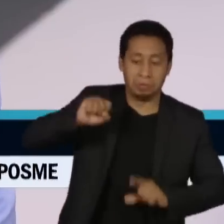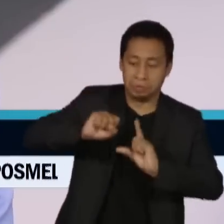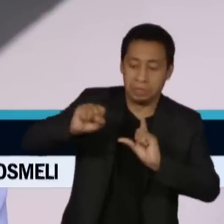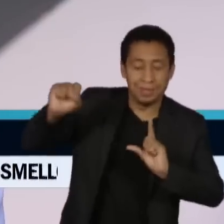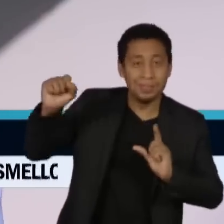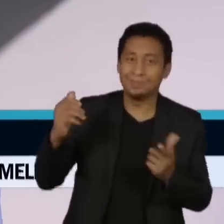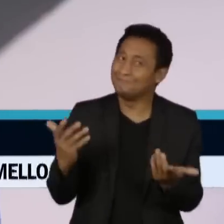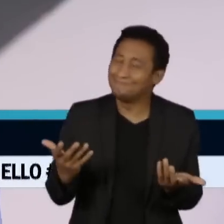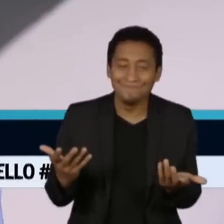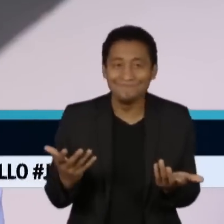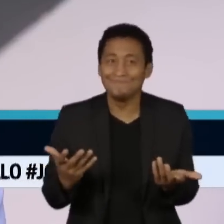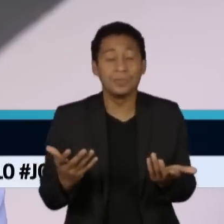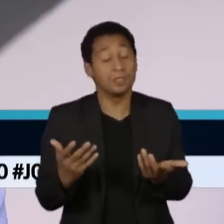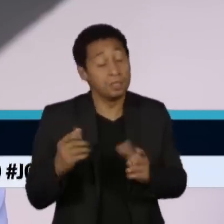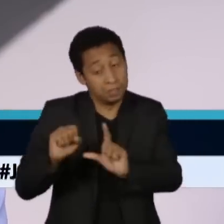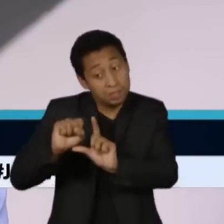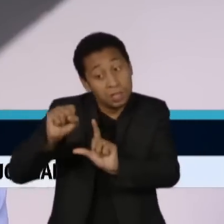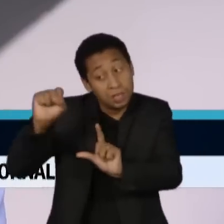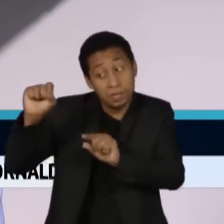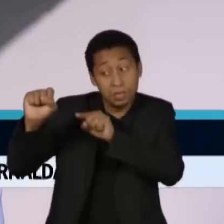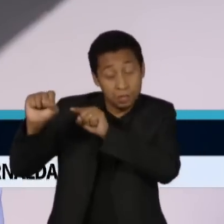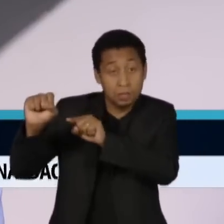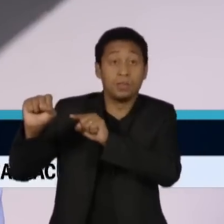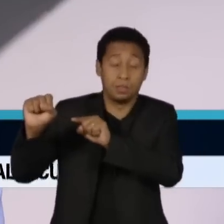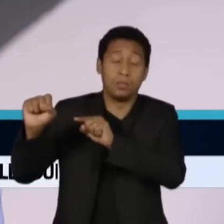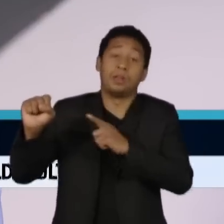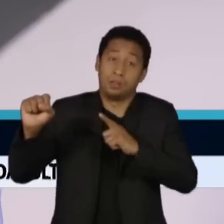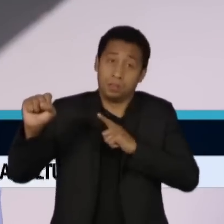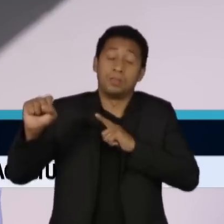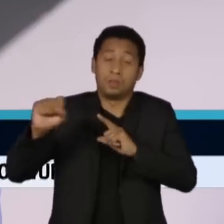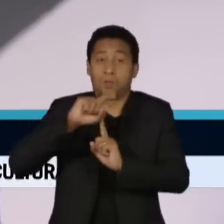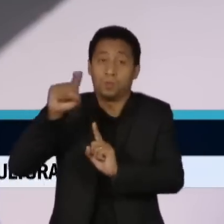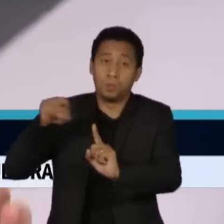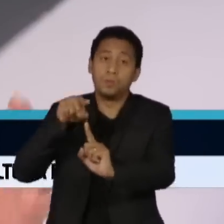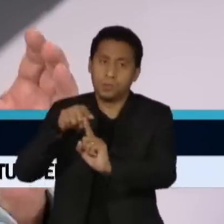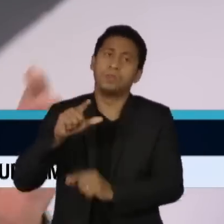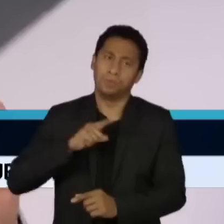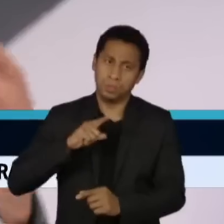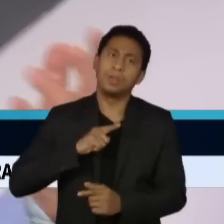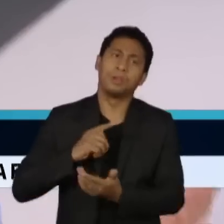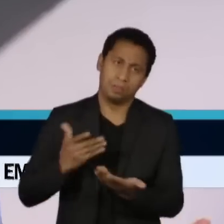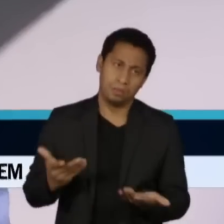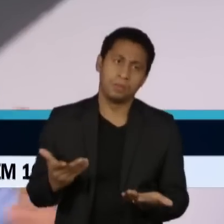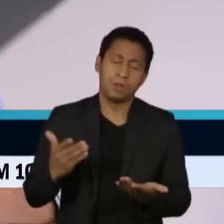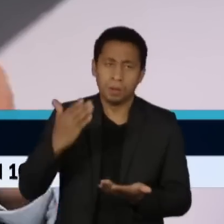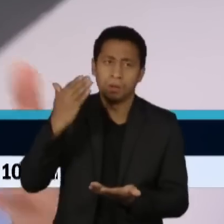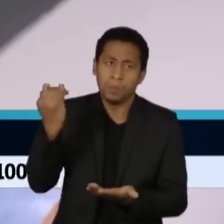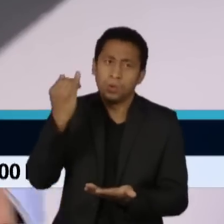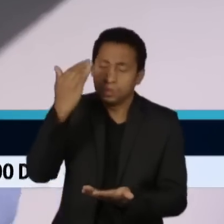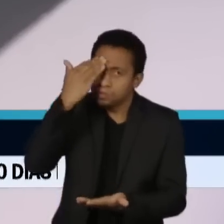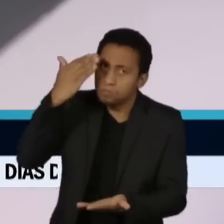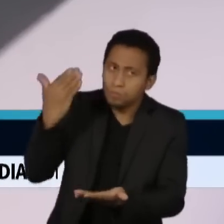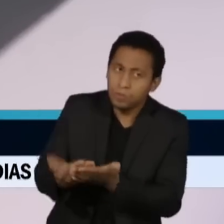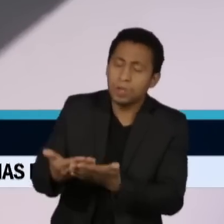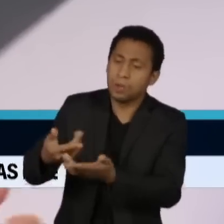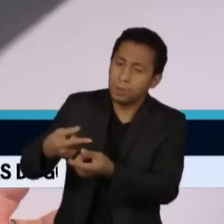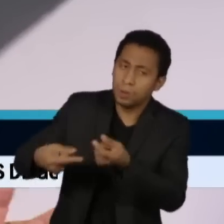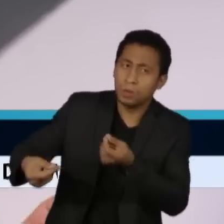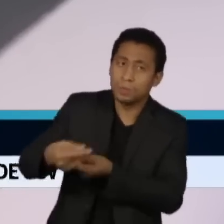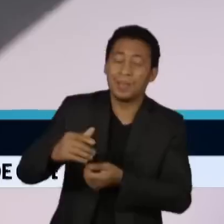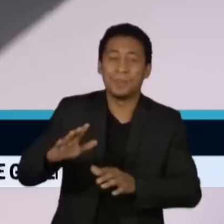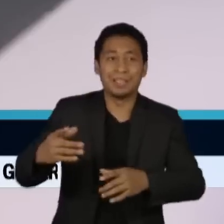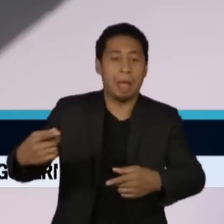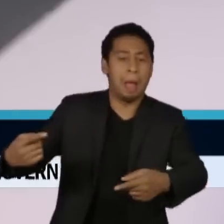ela tem uma razão de existir né a confiança na economia é muito importante mas essa briga com moro por exemplo